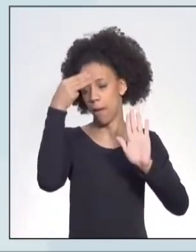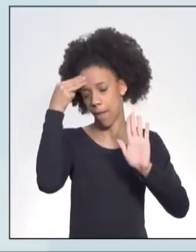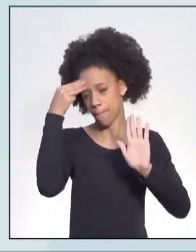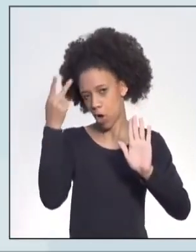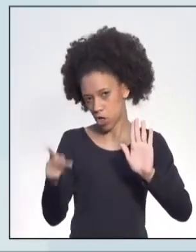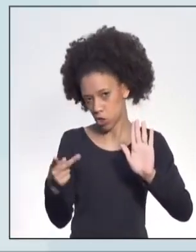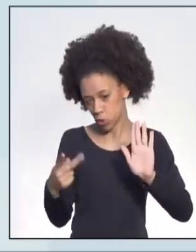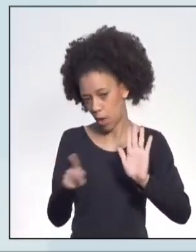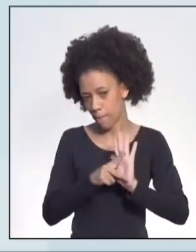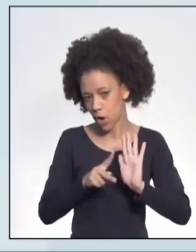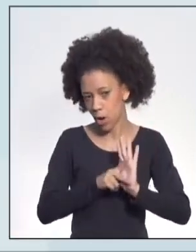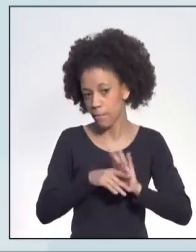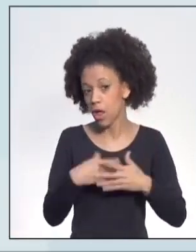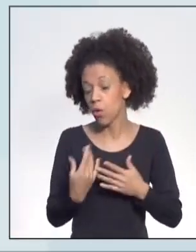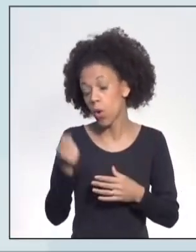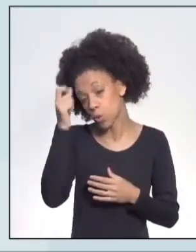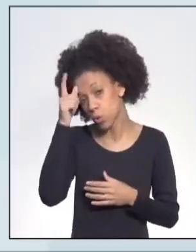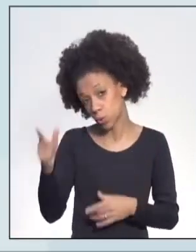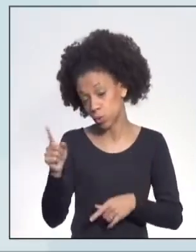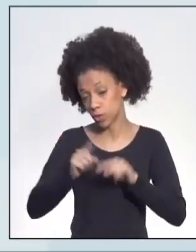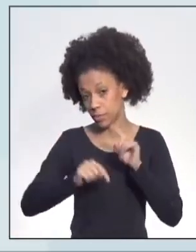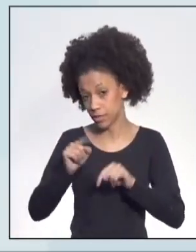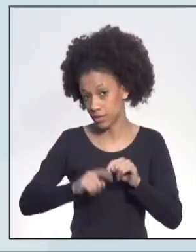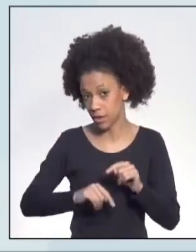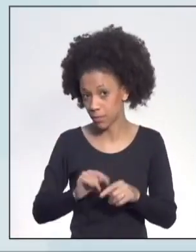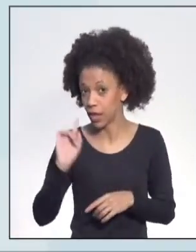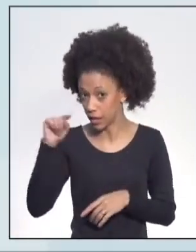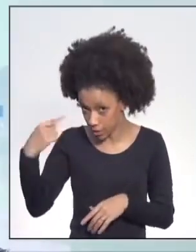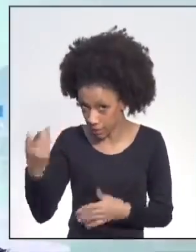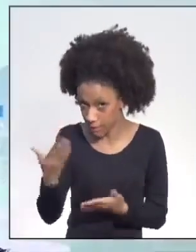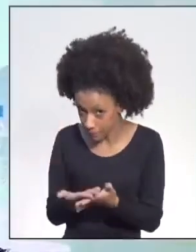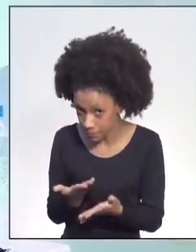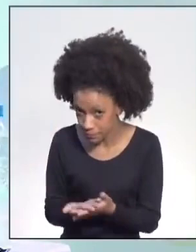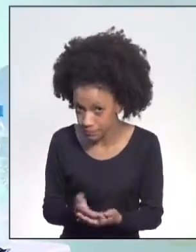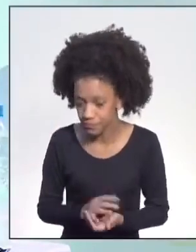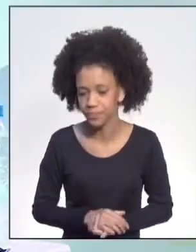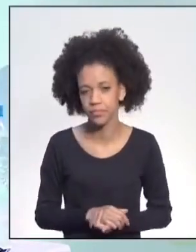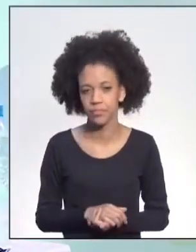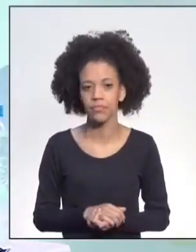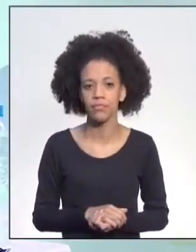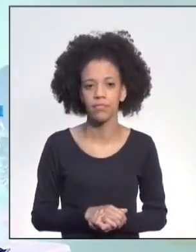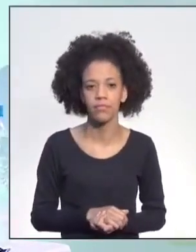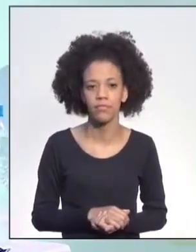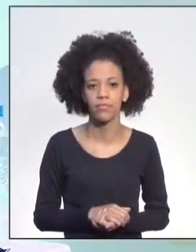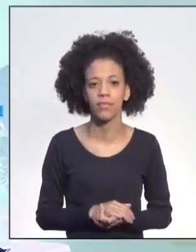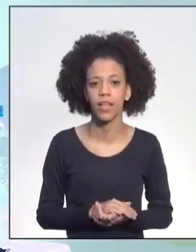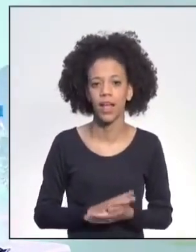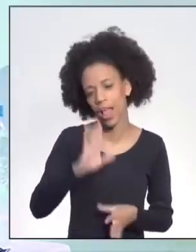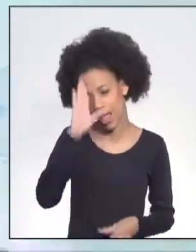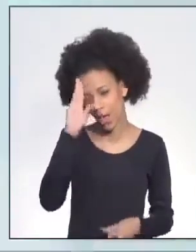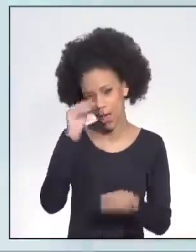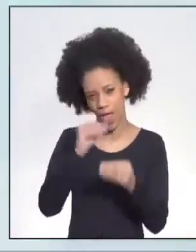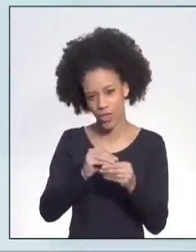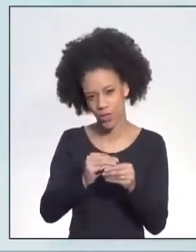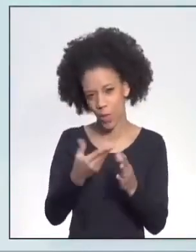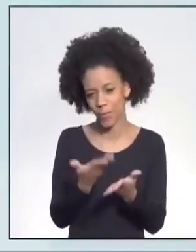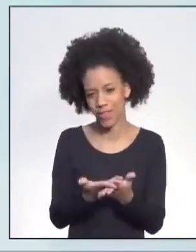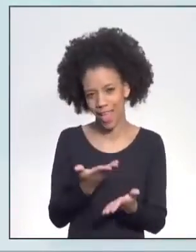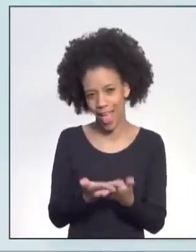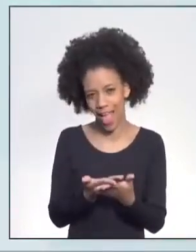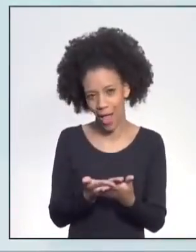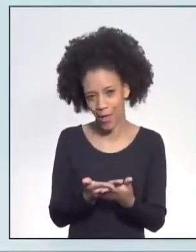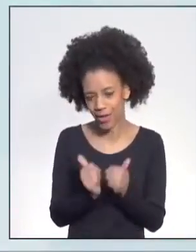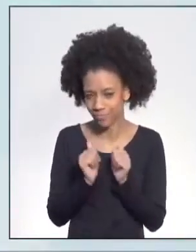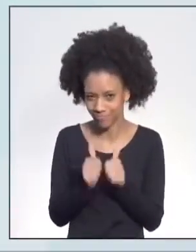cultura material? Na próxima aula, hein, pessoal? Já começa a aula respondendo. E agora, um resumo da nossa aula.